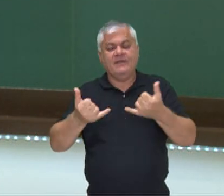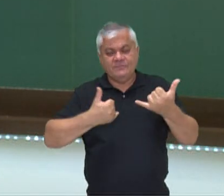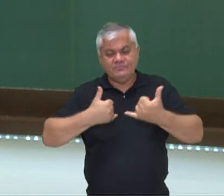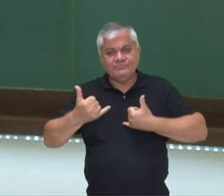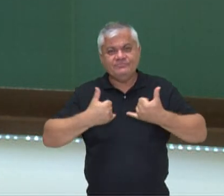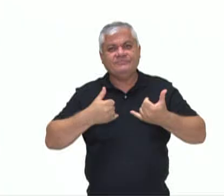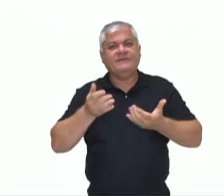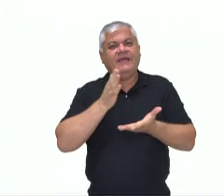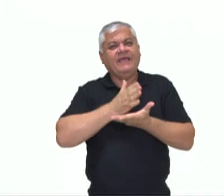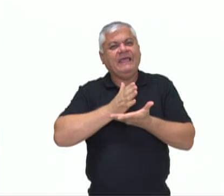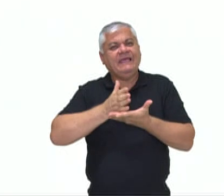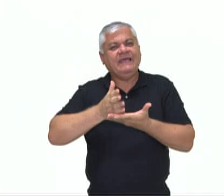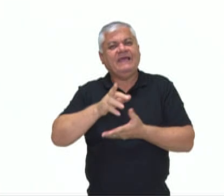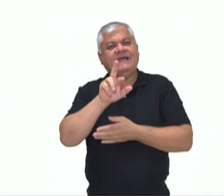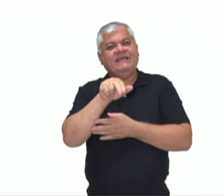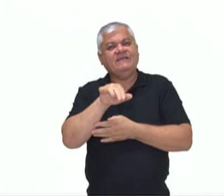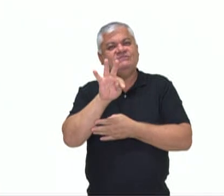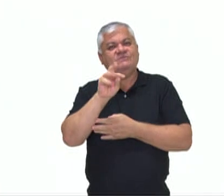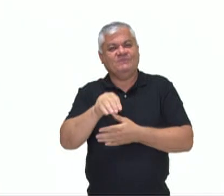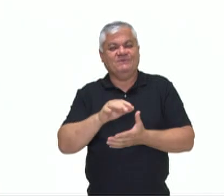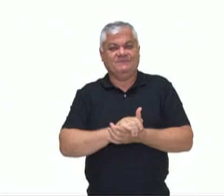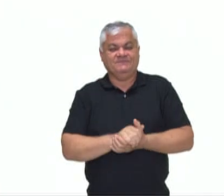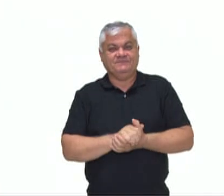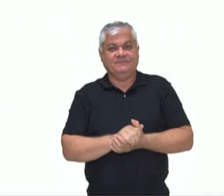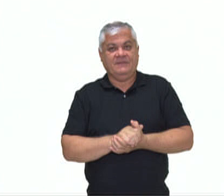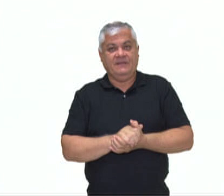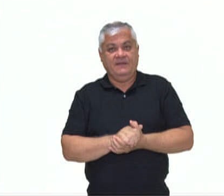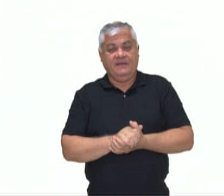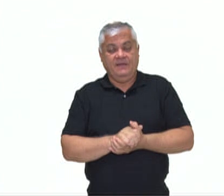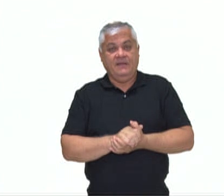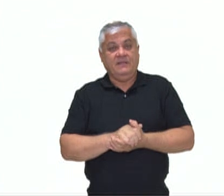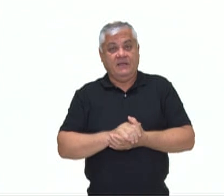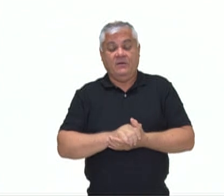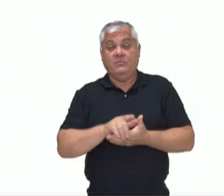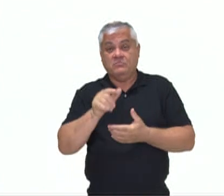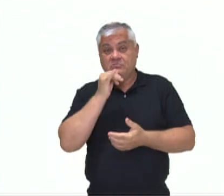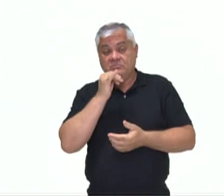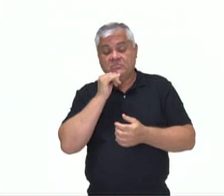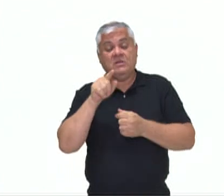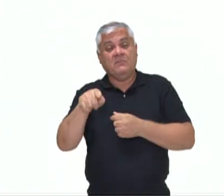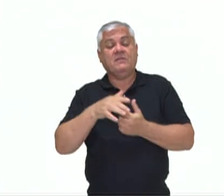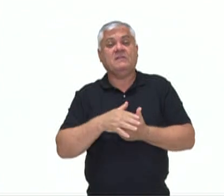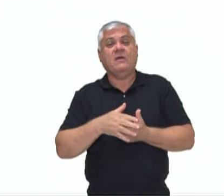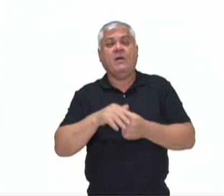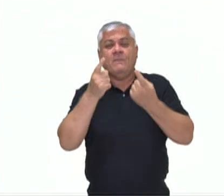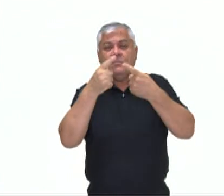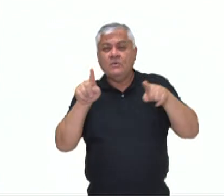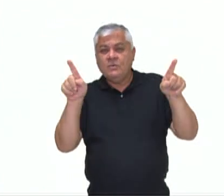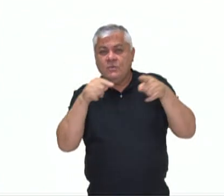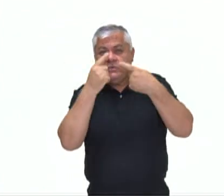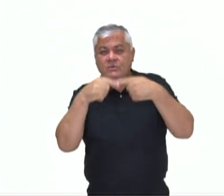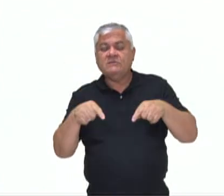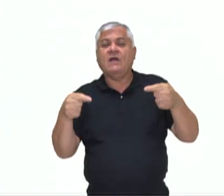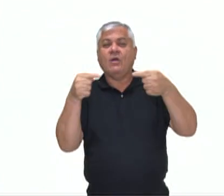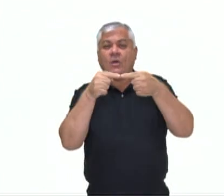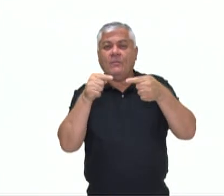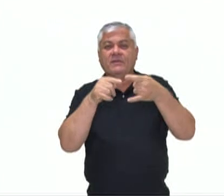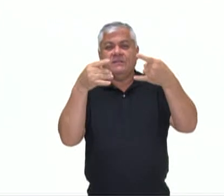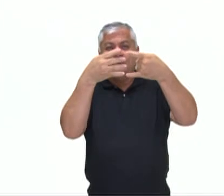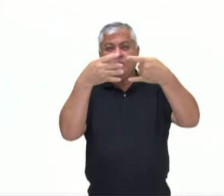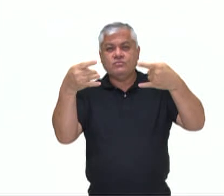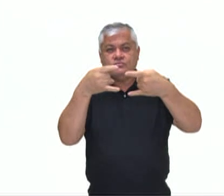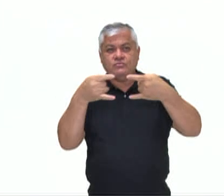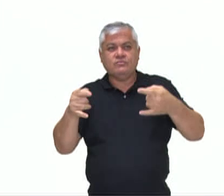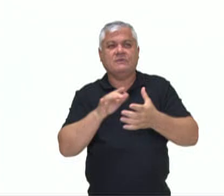rítmica. Sua mensagem lírica está também em seu ritmo e suas rimas. We will rock